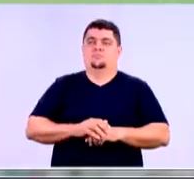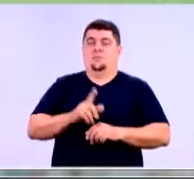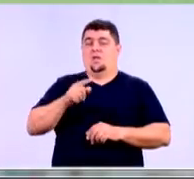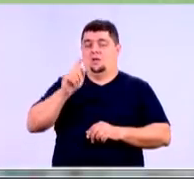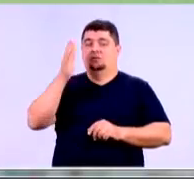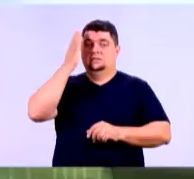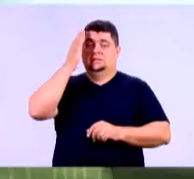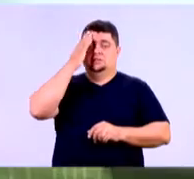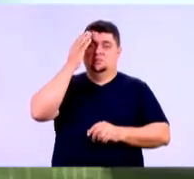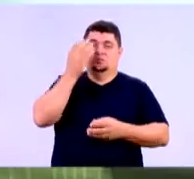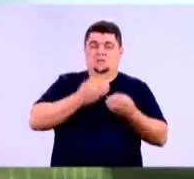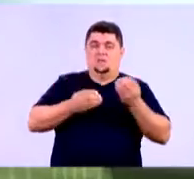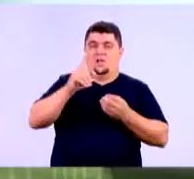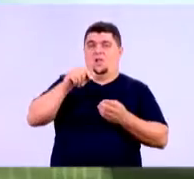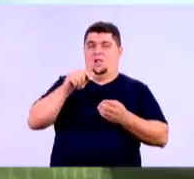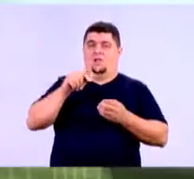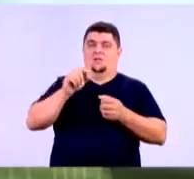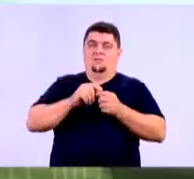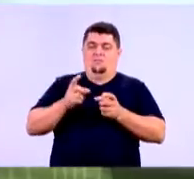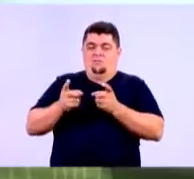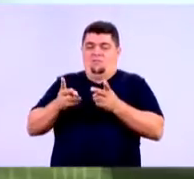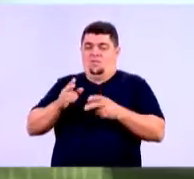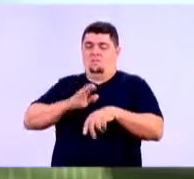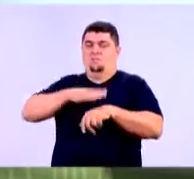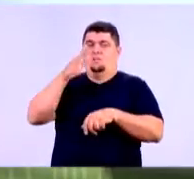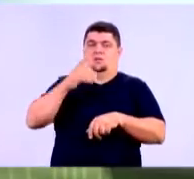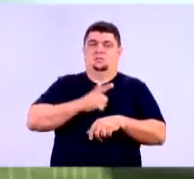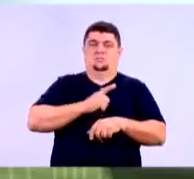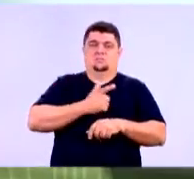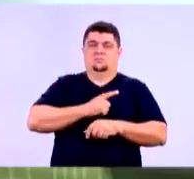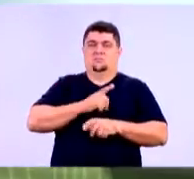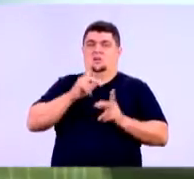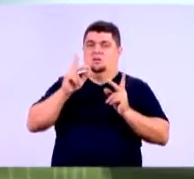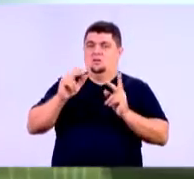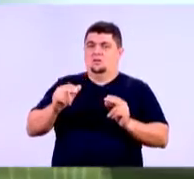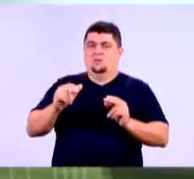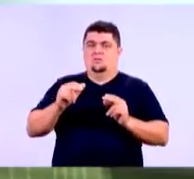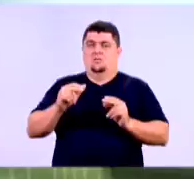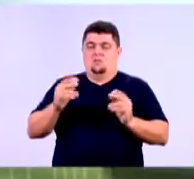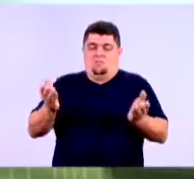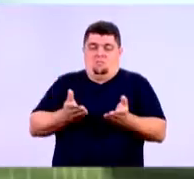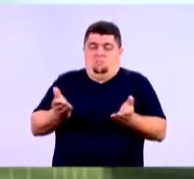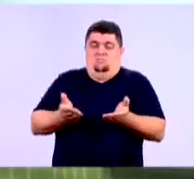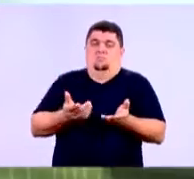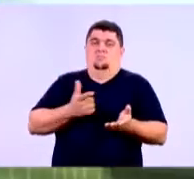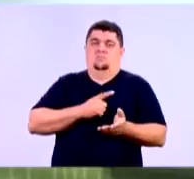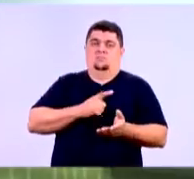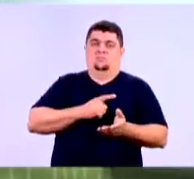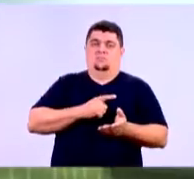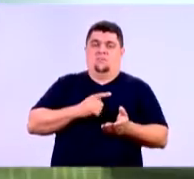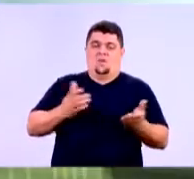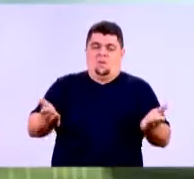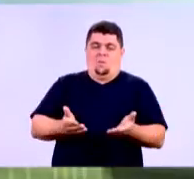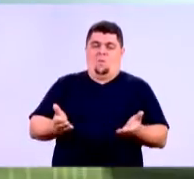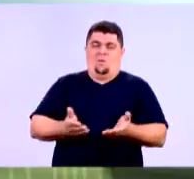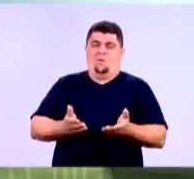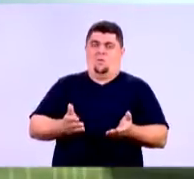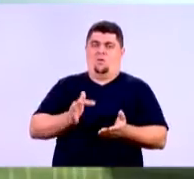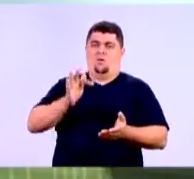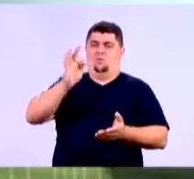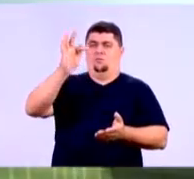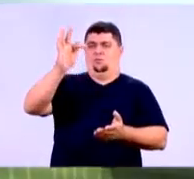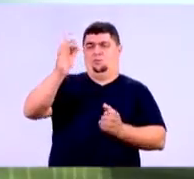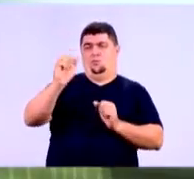risco que você está exposto ao vender mais a prazo, é a inadimplência que você tem no presente. É claro que o presente não quer dizer com certeza o